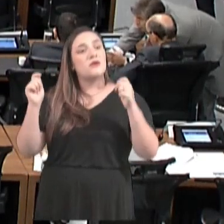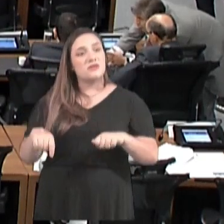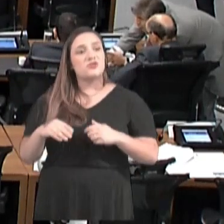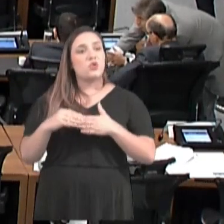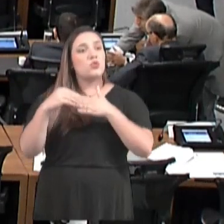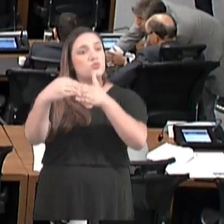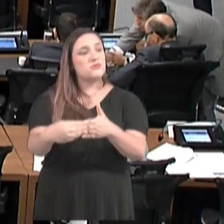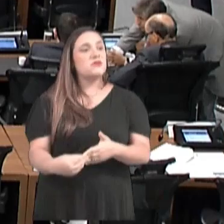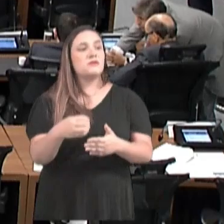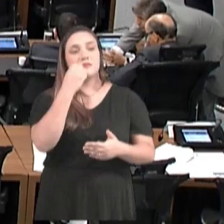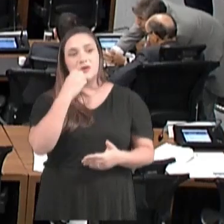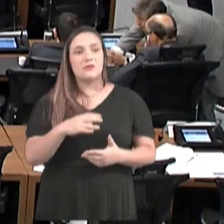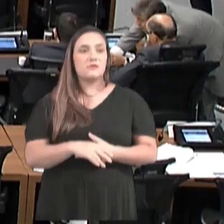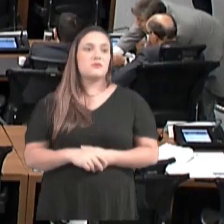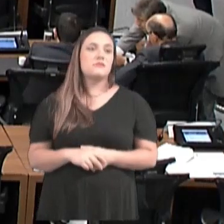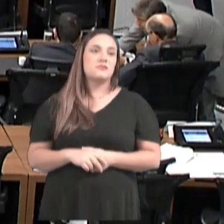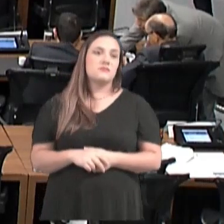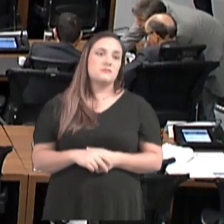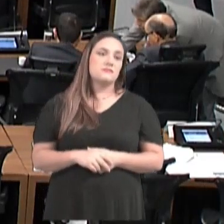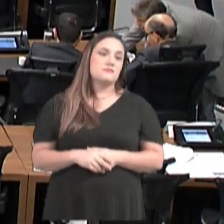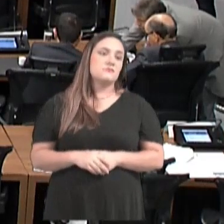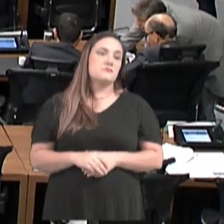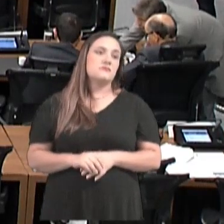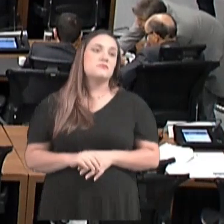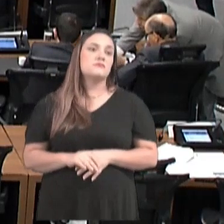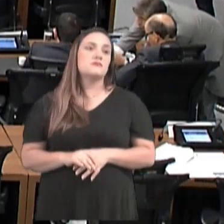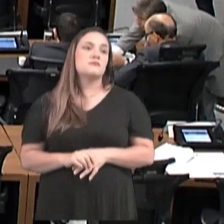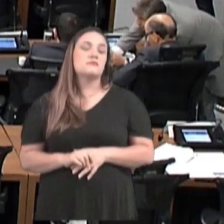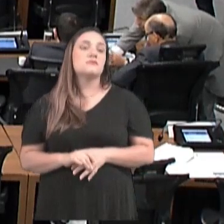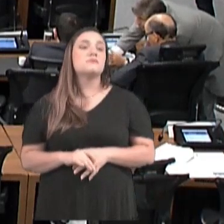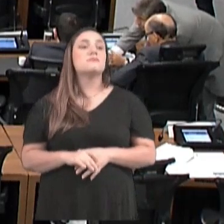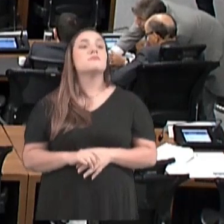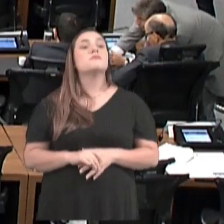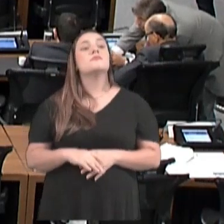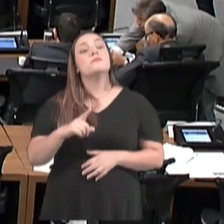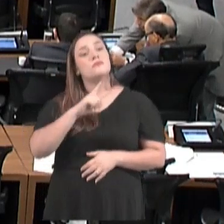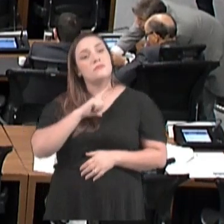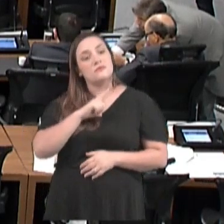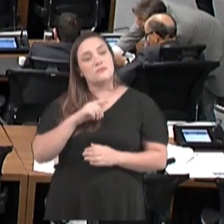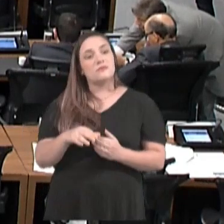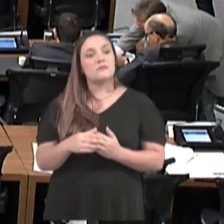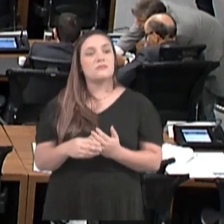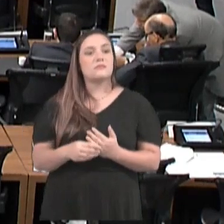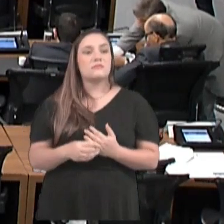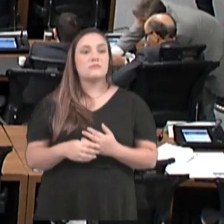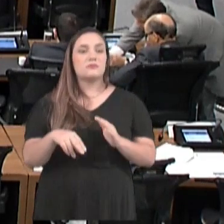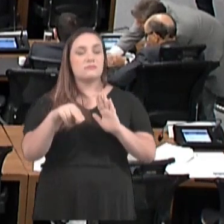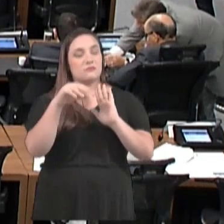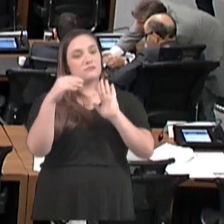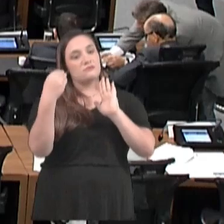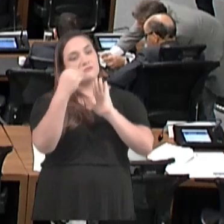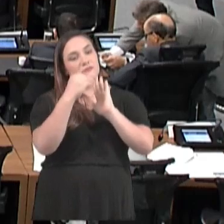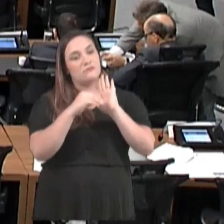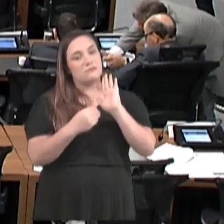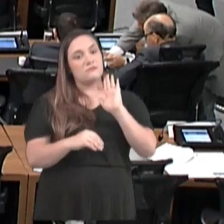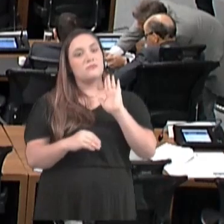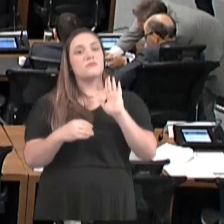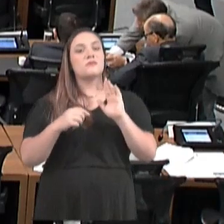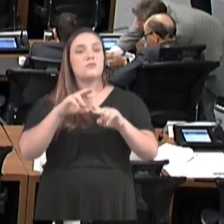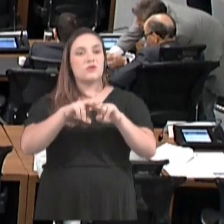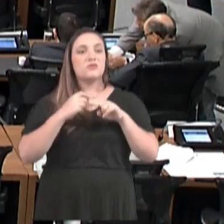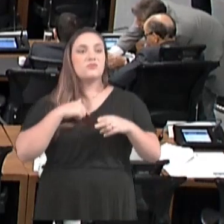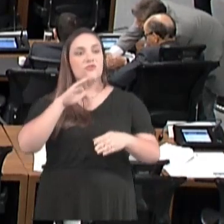gestão e o currículo dele tem todas essas condicionantes que me fizeram